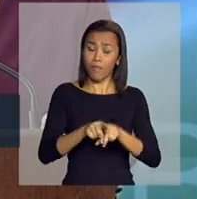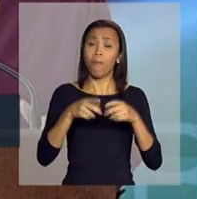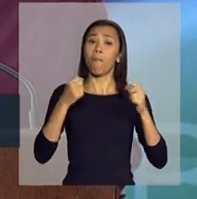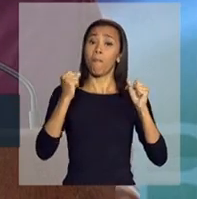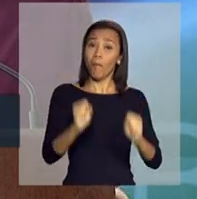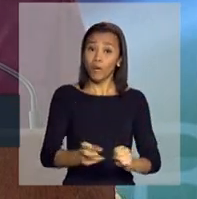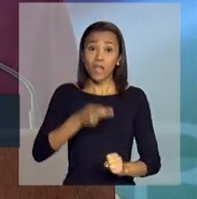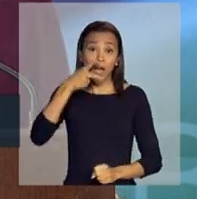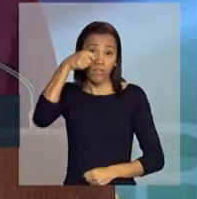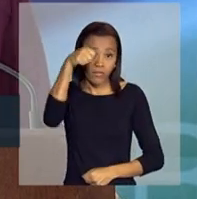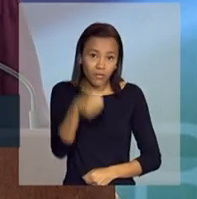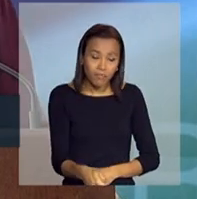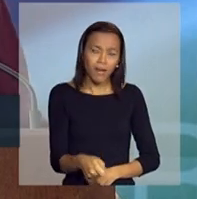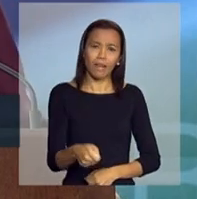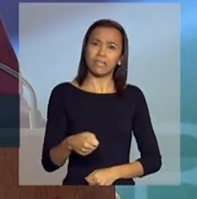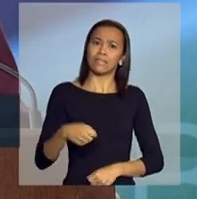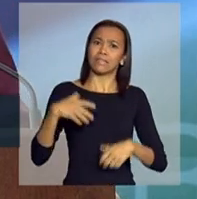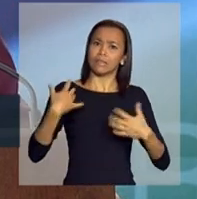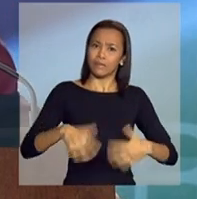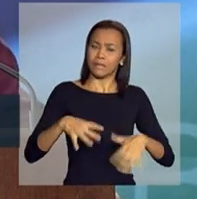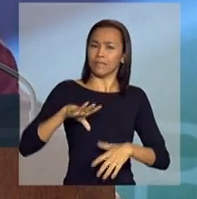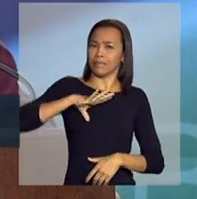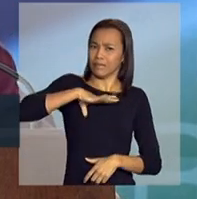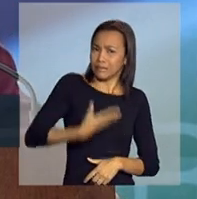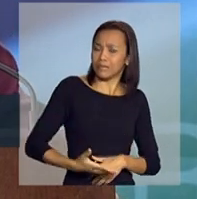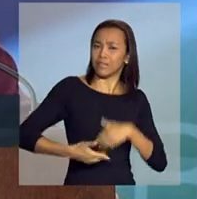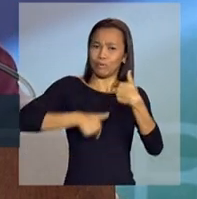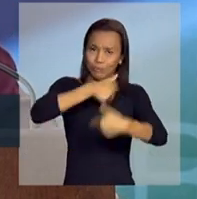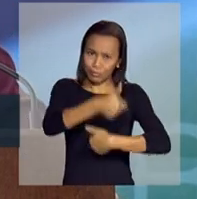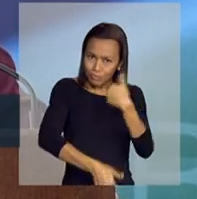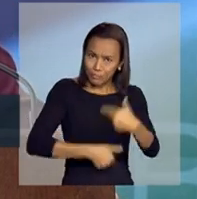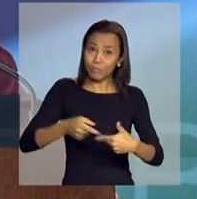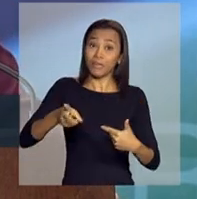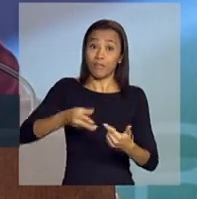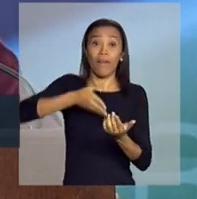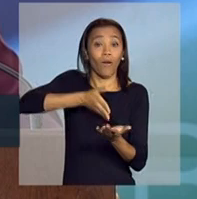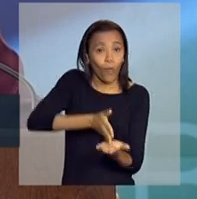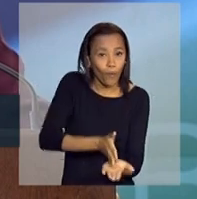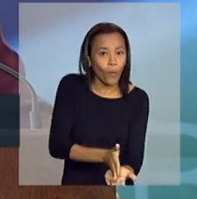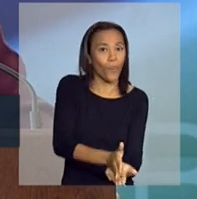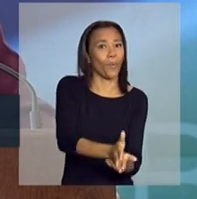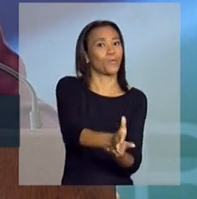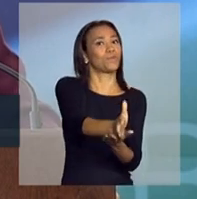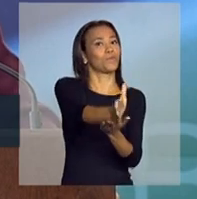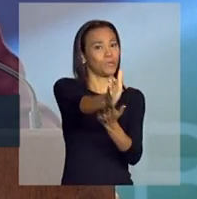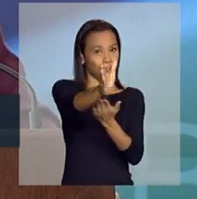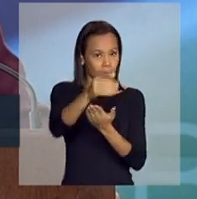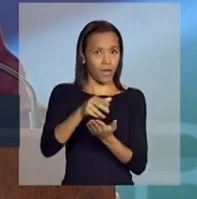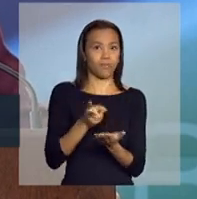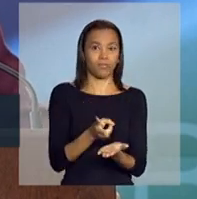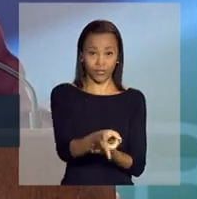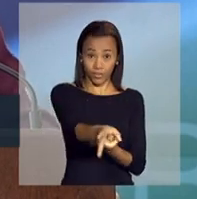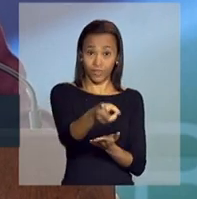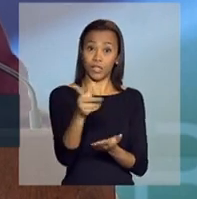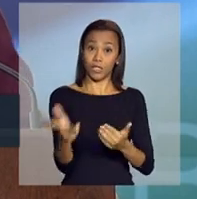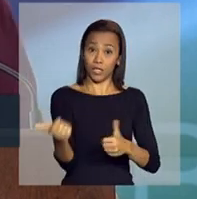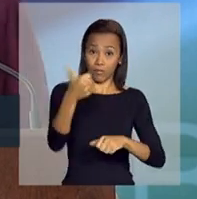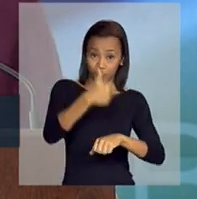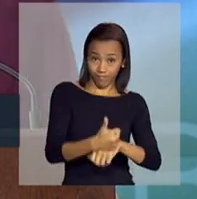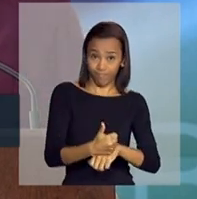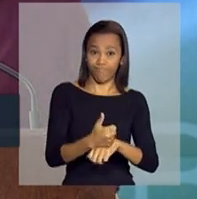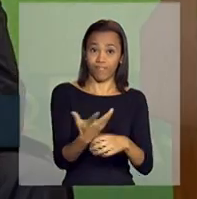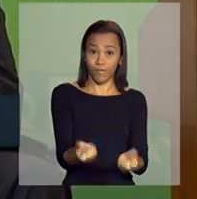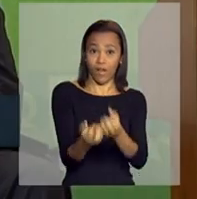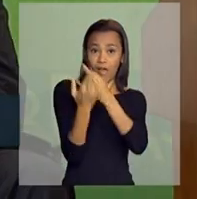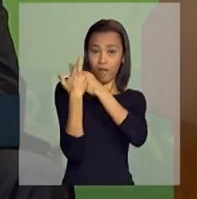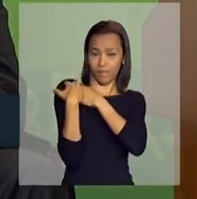também são grandes os desafios que César Borges terá de enfrentar a partir de agora na mesma função.